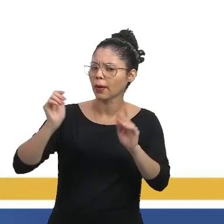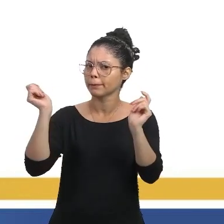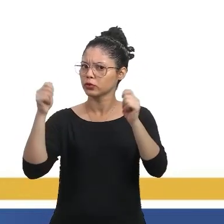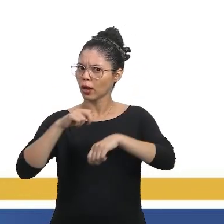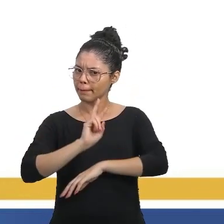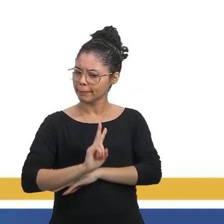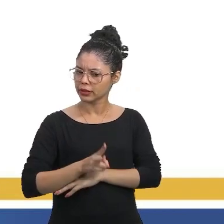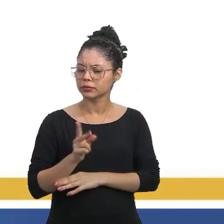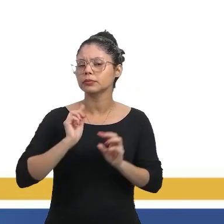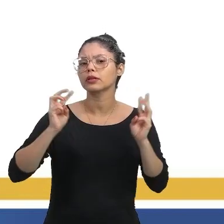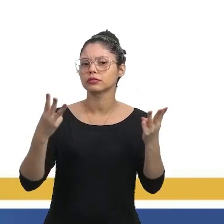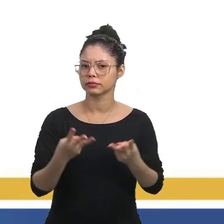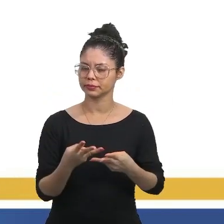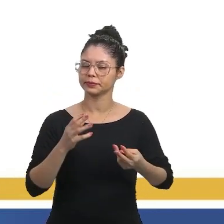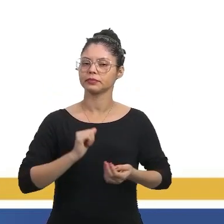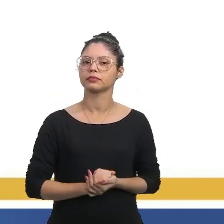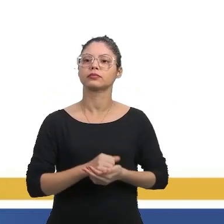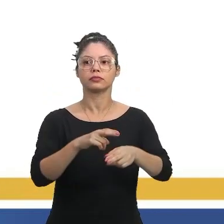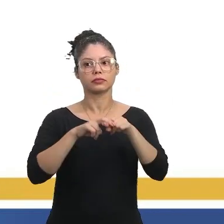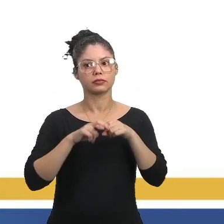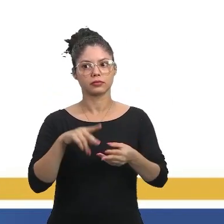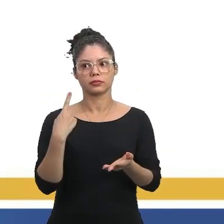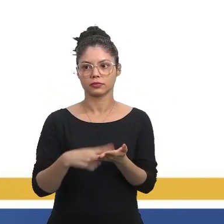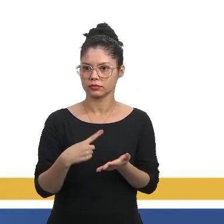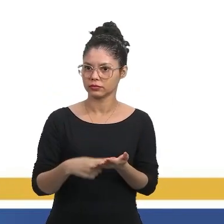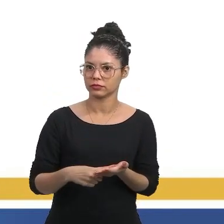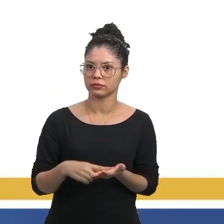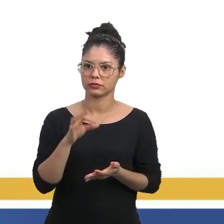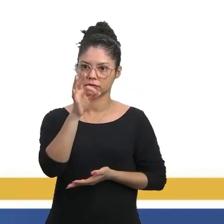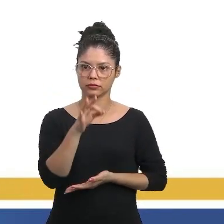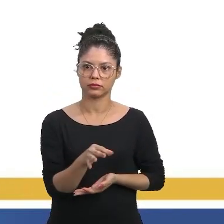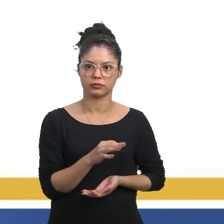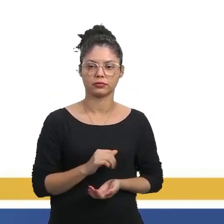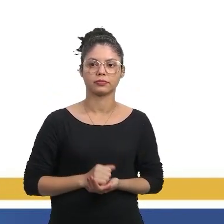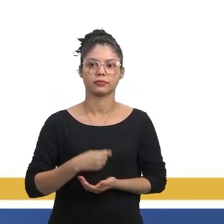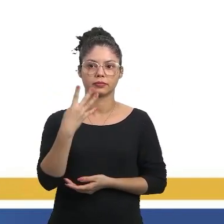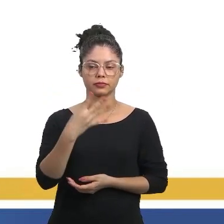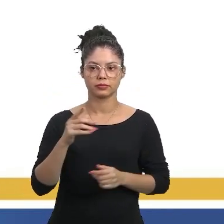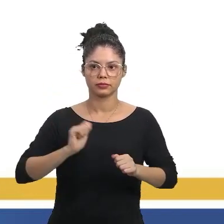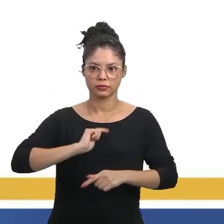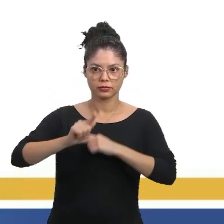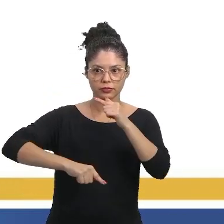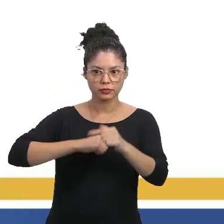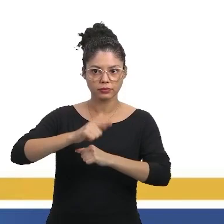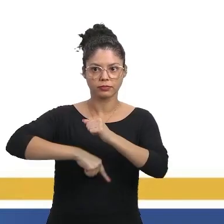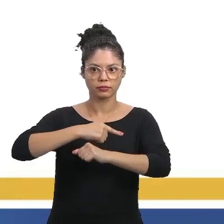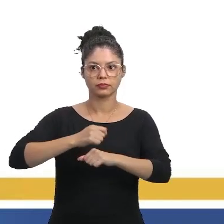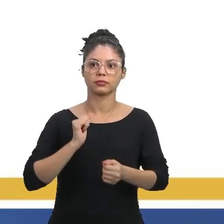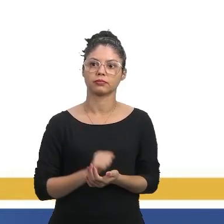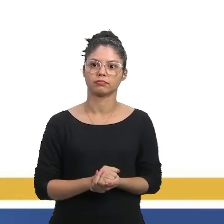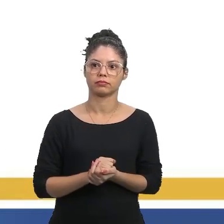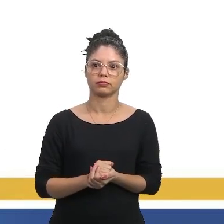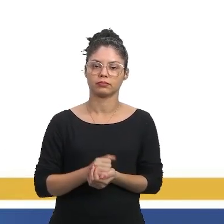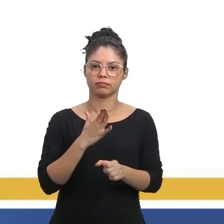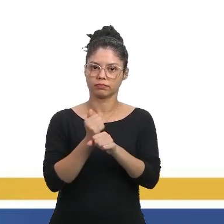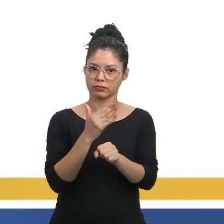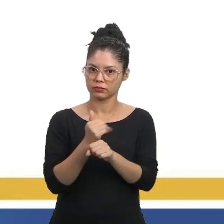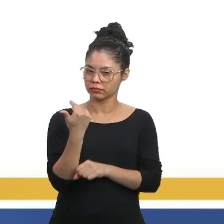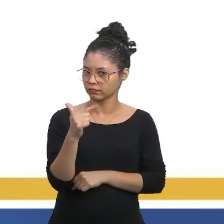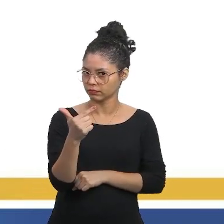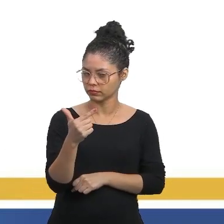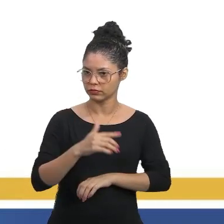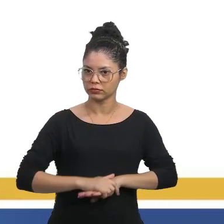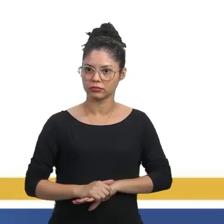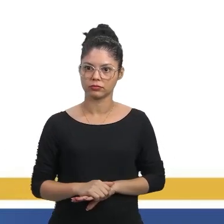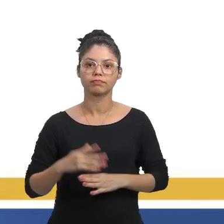possuem a mesma massa. Então, por isso que não é considerado certo. 4. Os átomos são indestrutíveis.